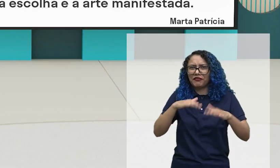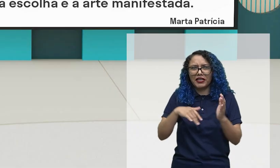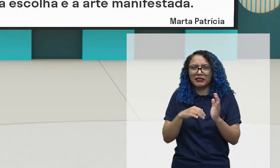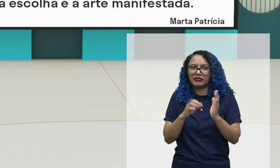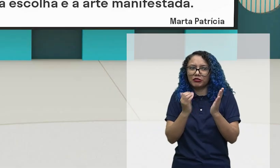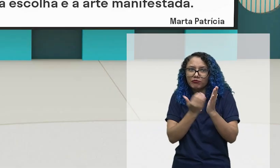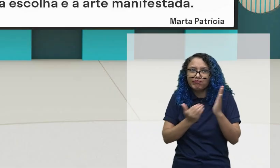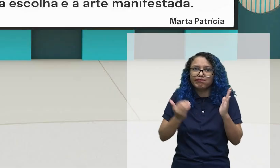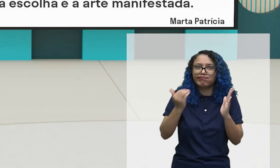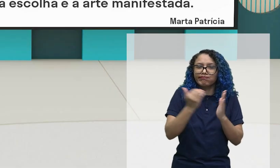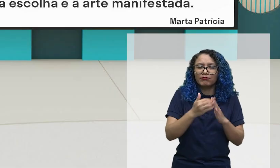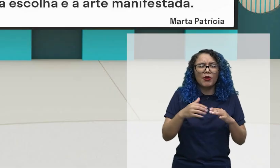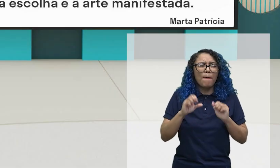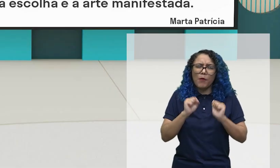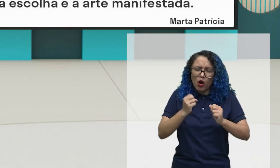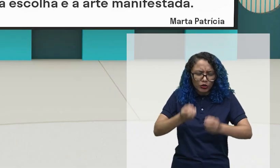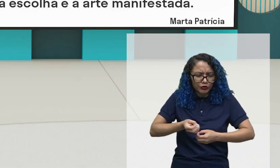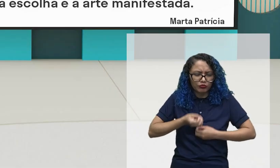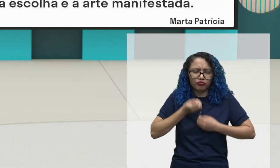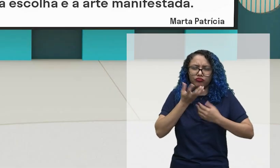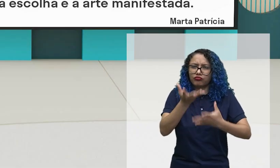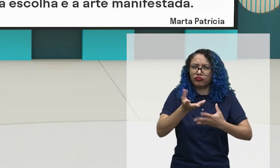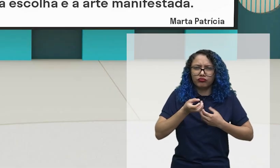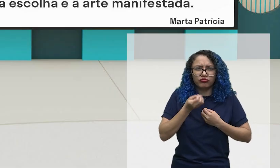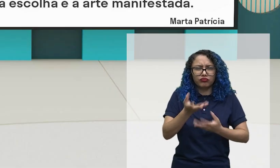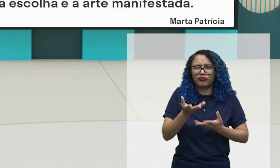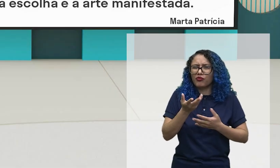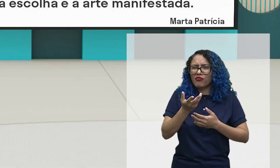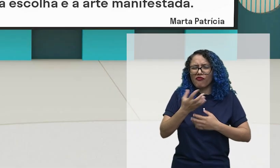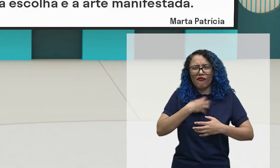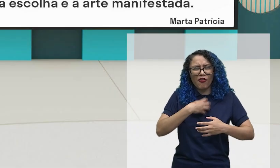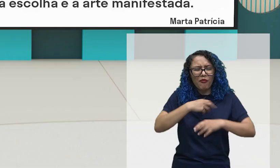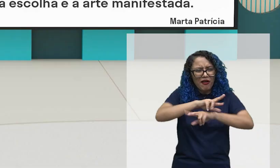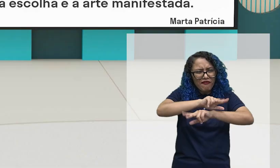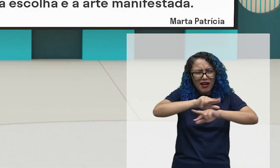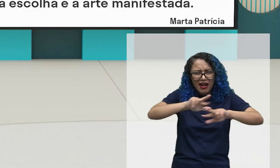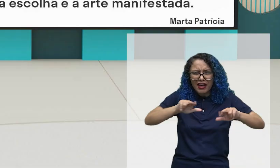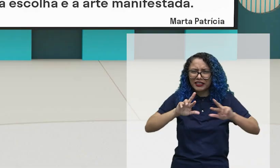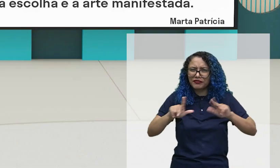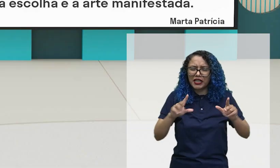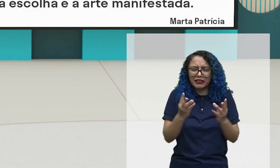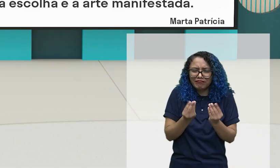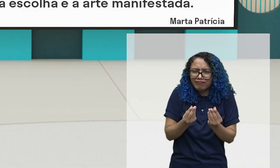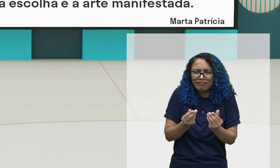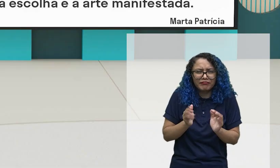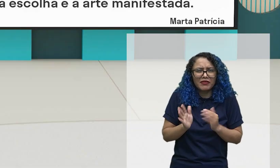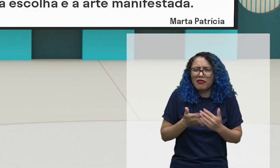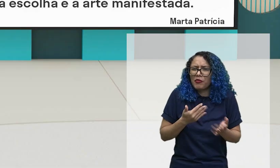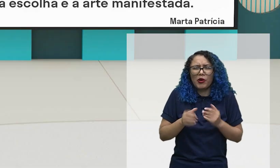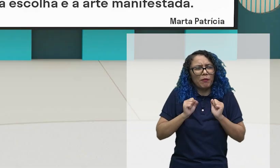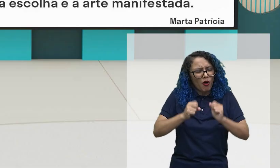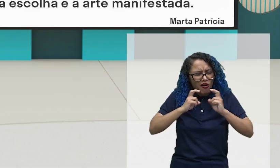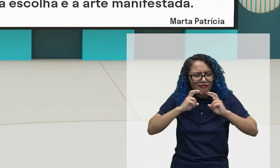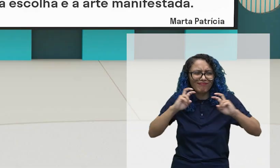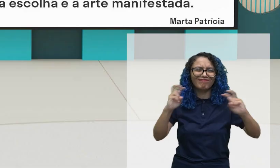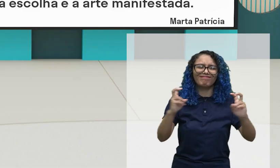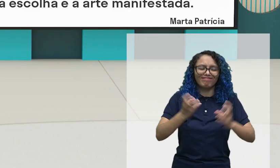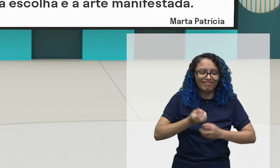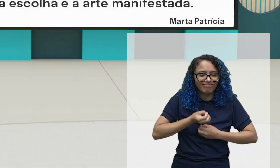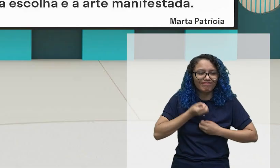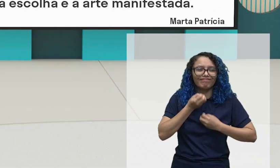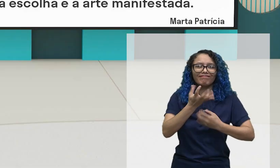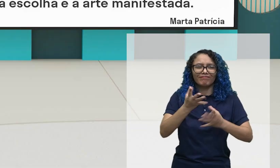pode ser exagerado, nós podemos sim colocar para fora de uma forma diferente, nem sempre tão sutil, às